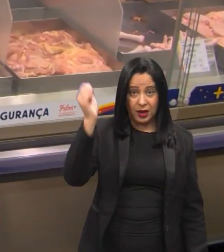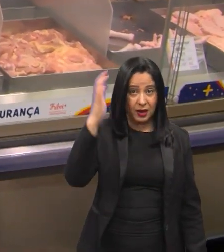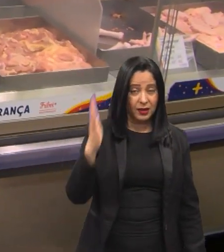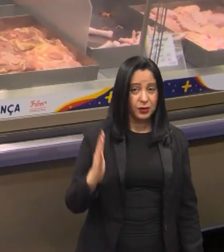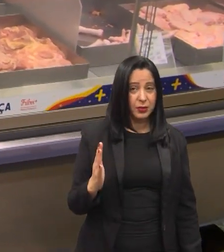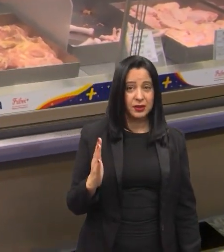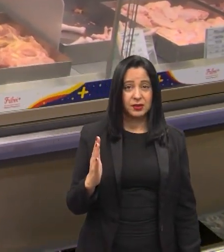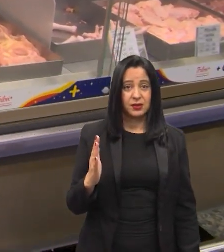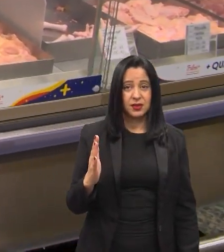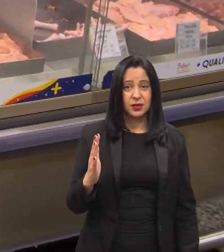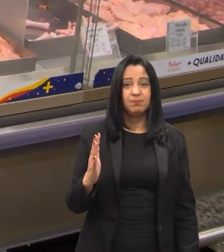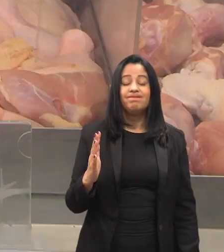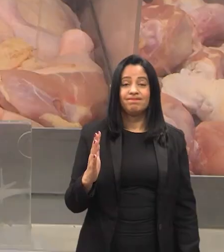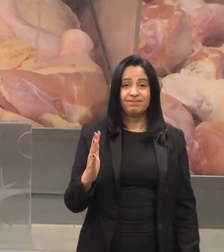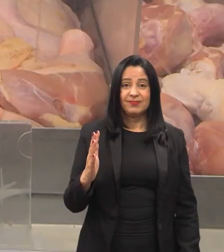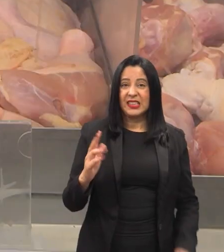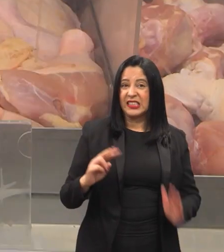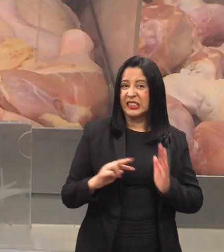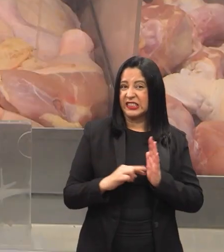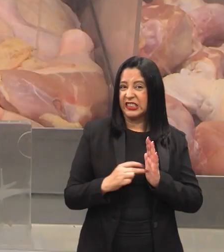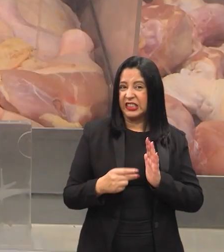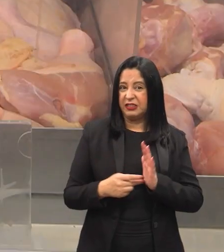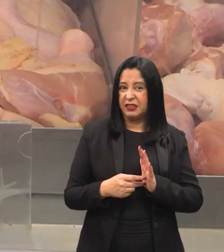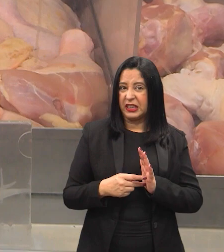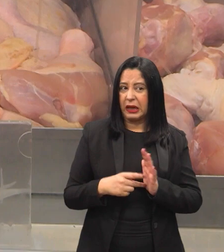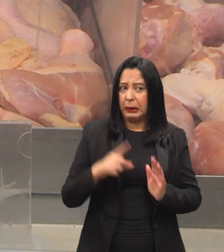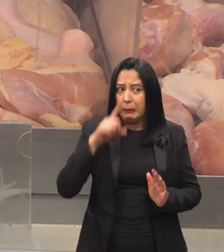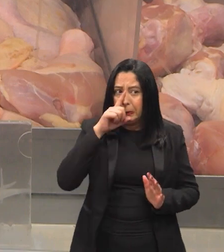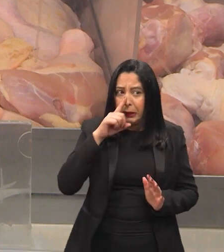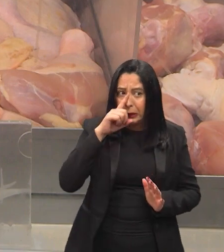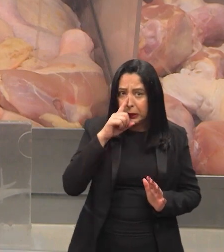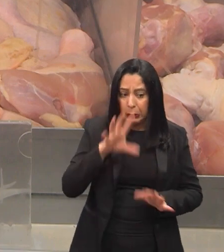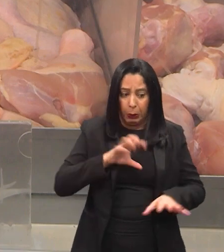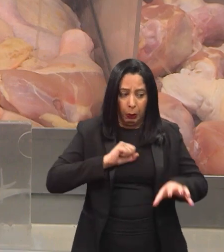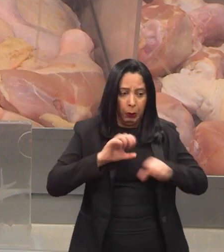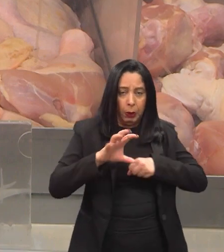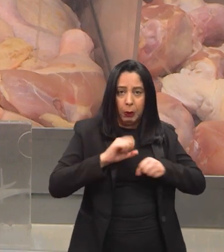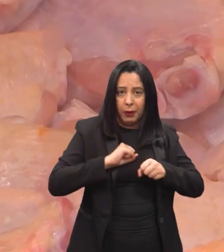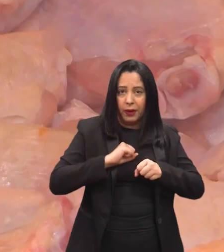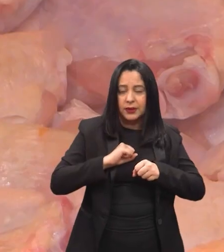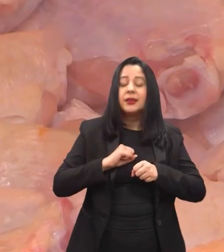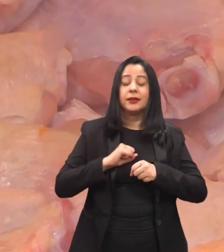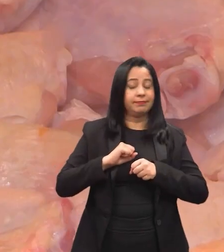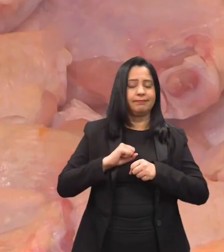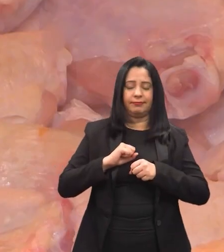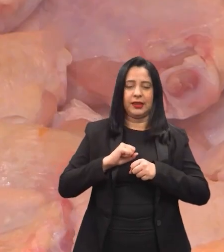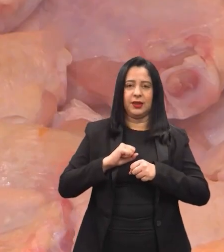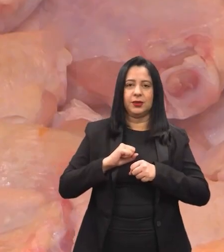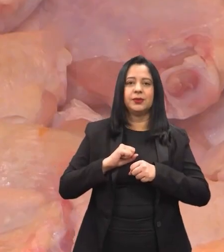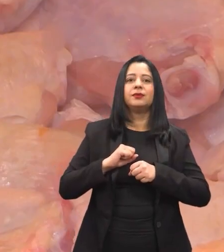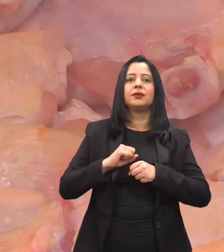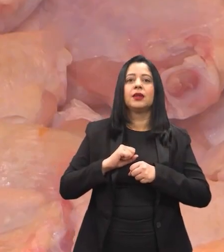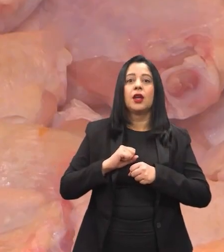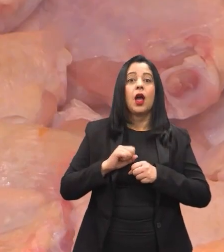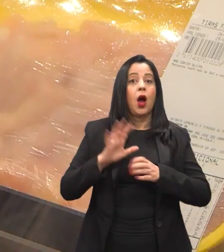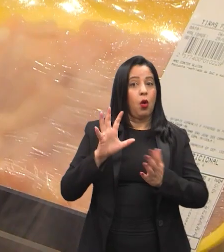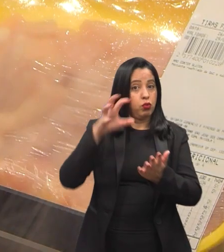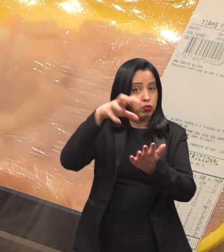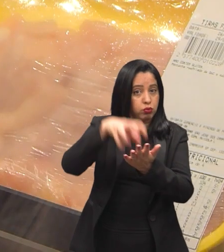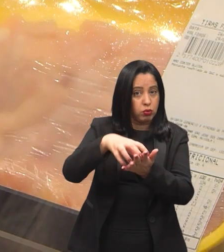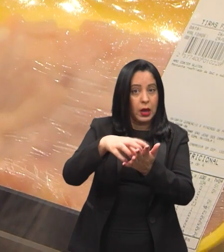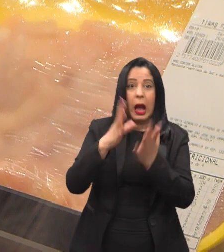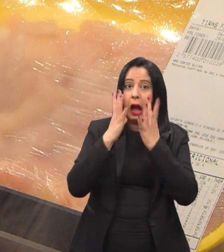no mercado interno não significa que os brasileiros correm algum tipo de perigo. Os órgãos de fiscalização